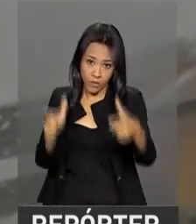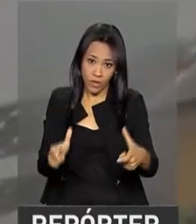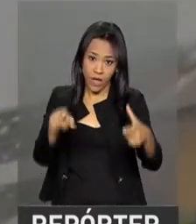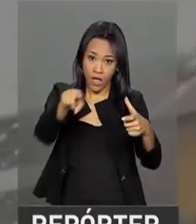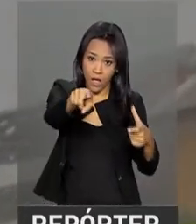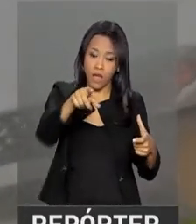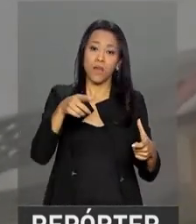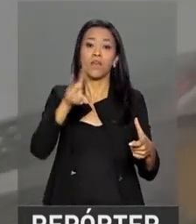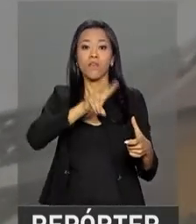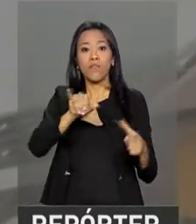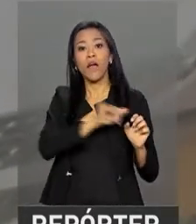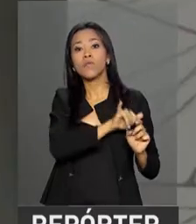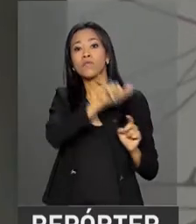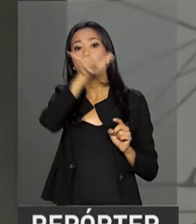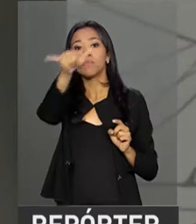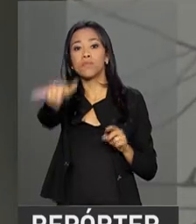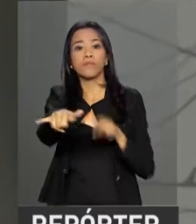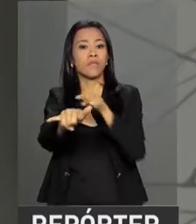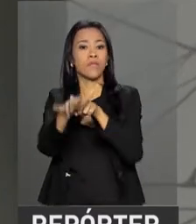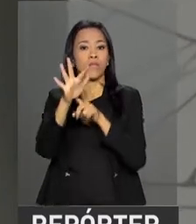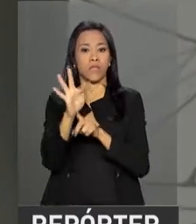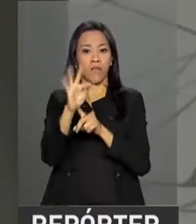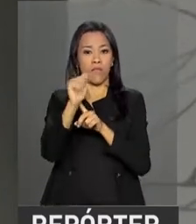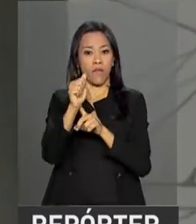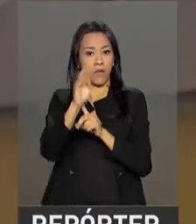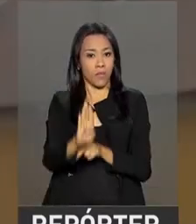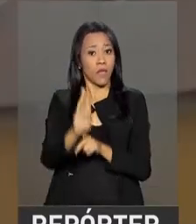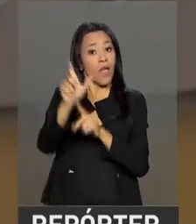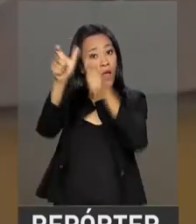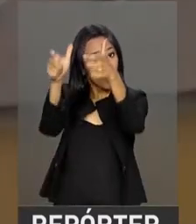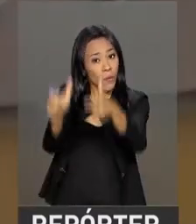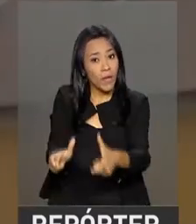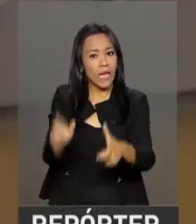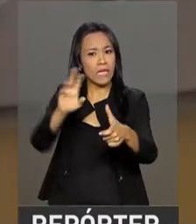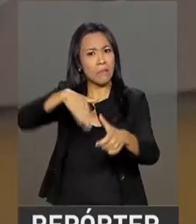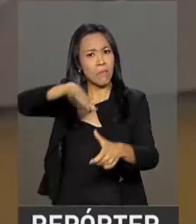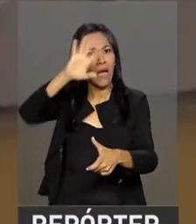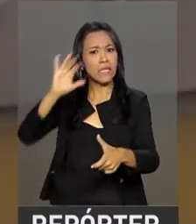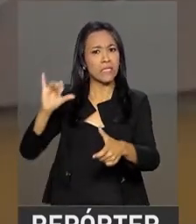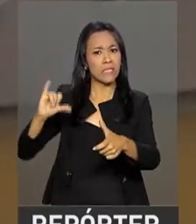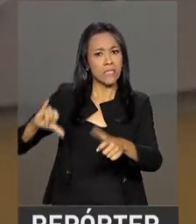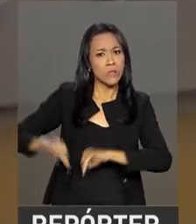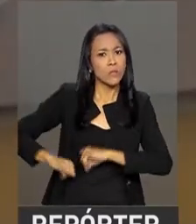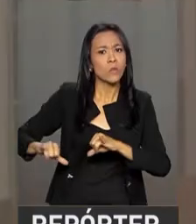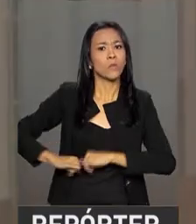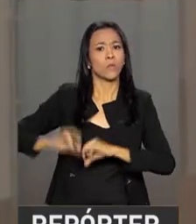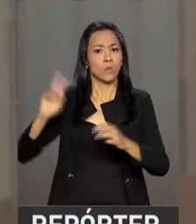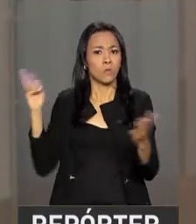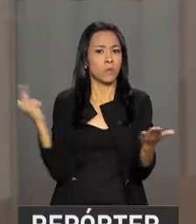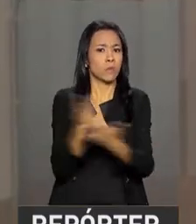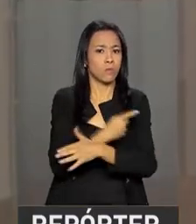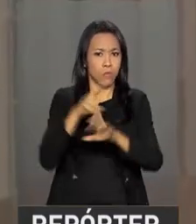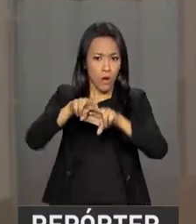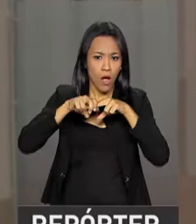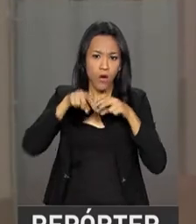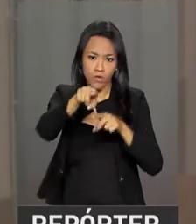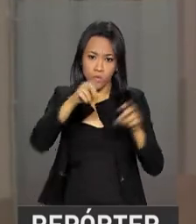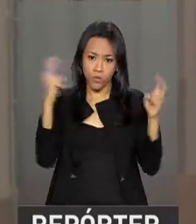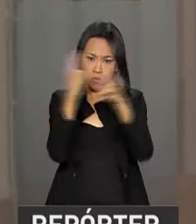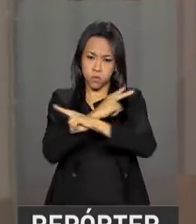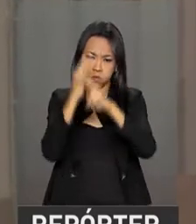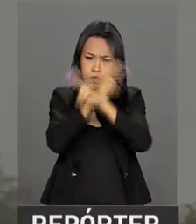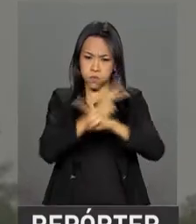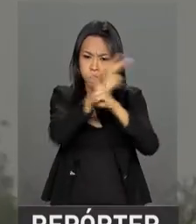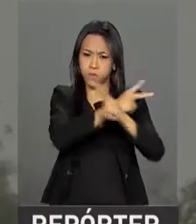onde vai o avião da FAB, que foi uma das mais atingidas, há cerca de 30 brasileiros. Bom, também está sendo